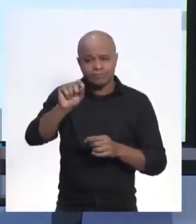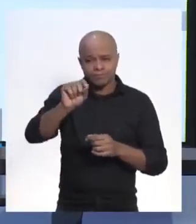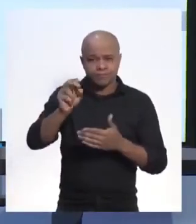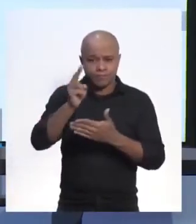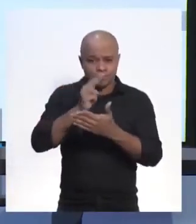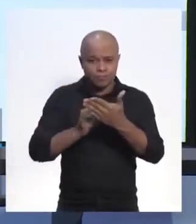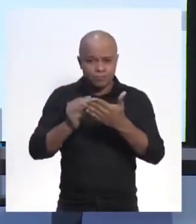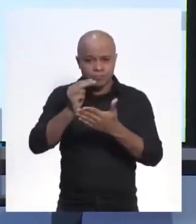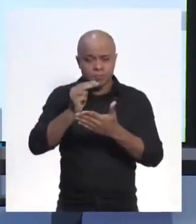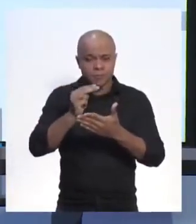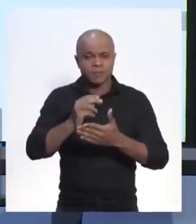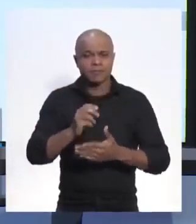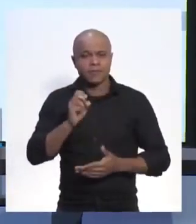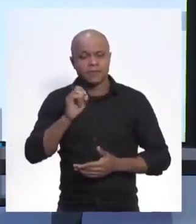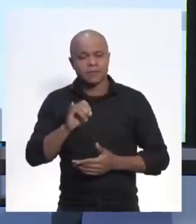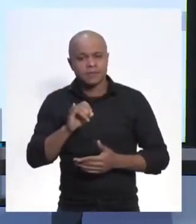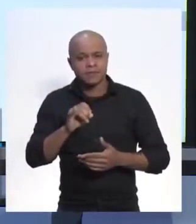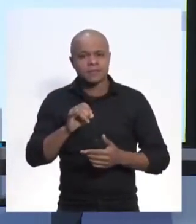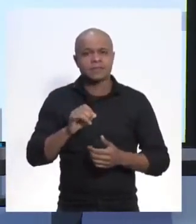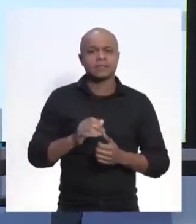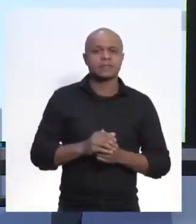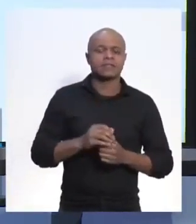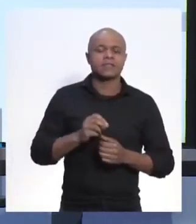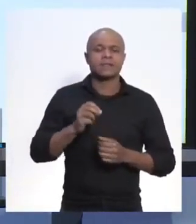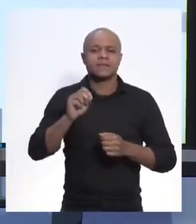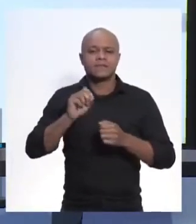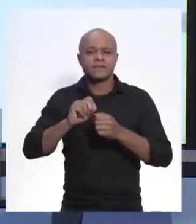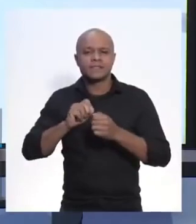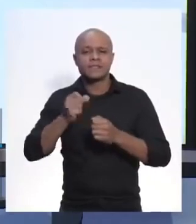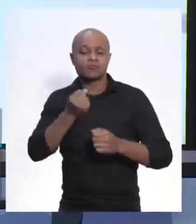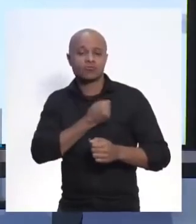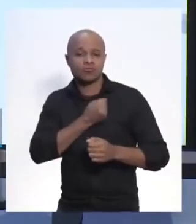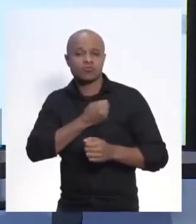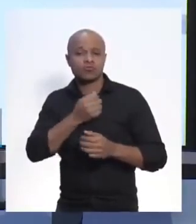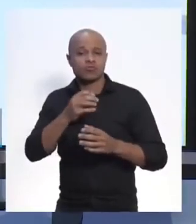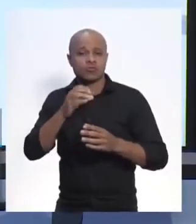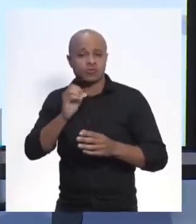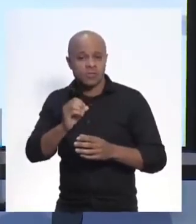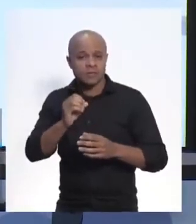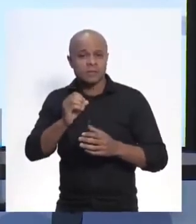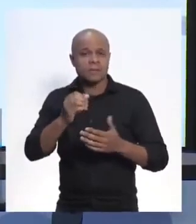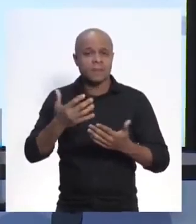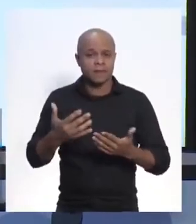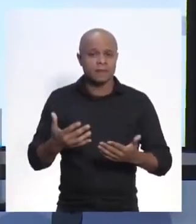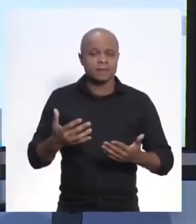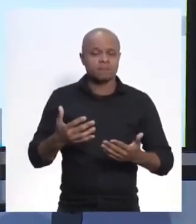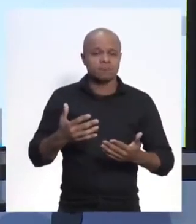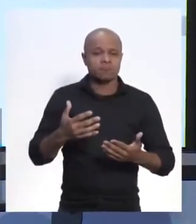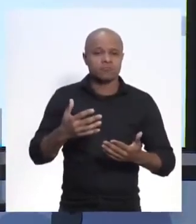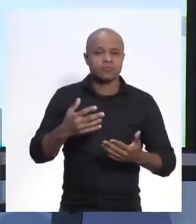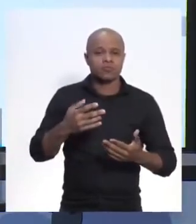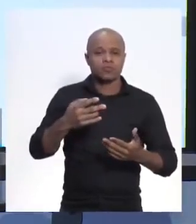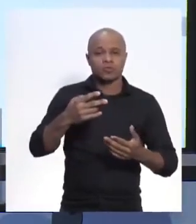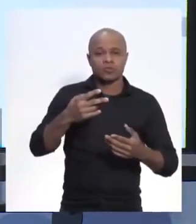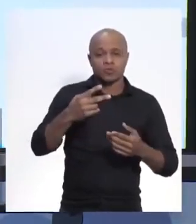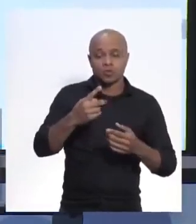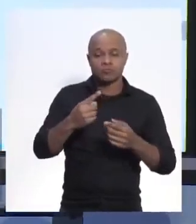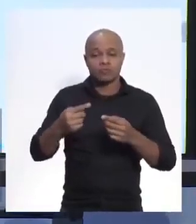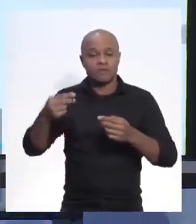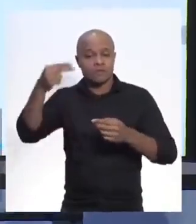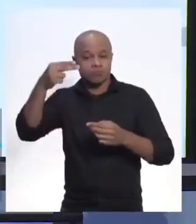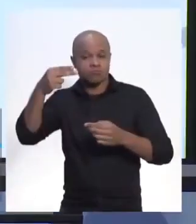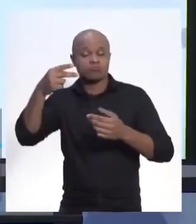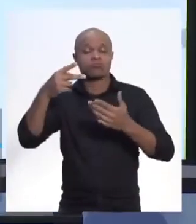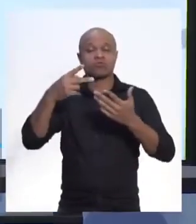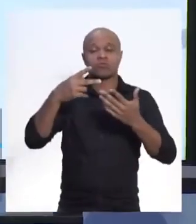resposta. Se você pegar 2 elevado a 0, vai dar 1. Se você pegar 2 elevado a menos 0, que também é o 2 elevado a 0, vai dar 1.